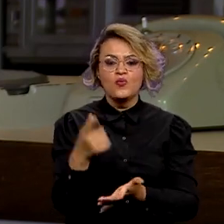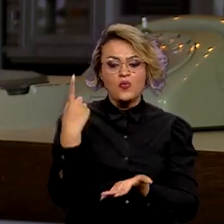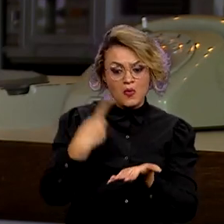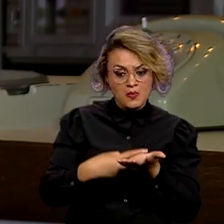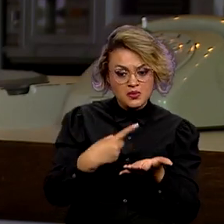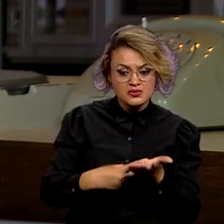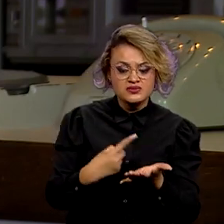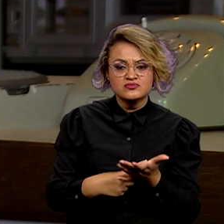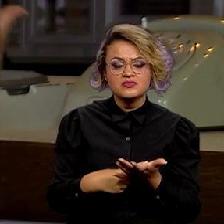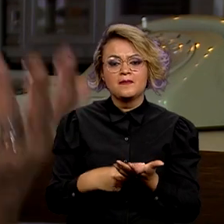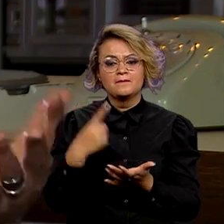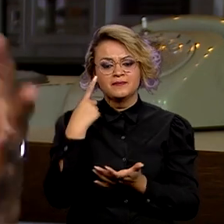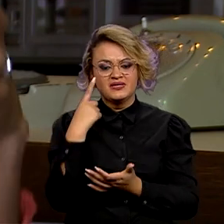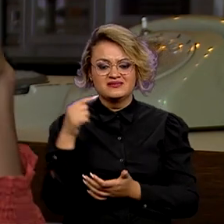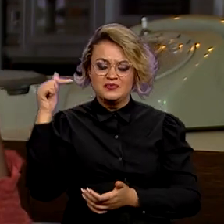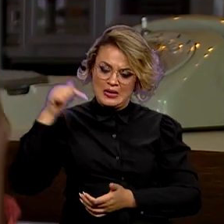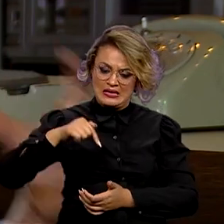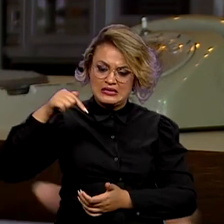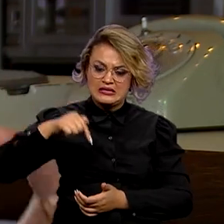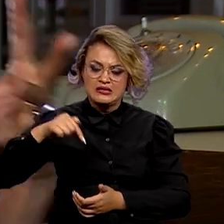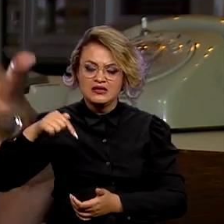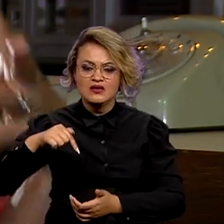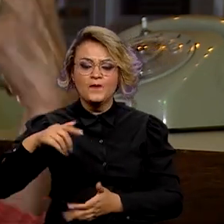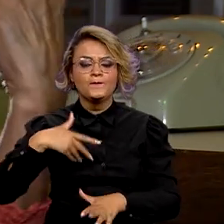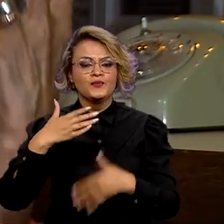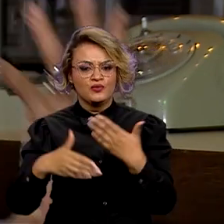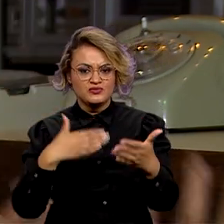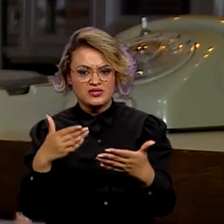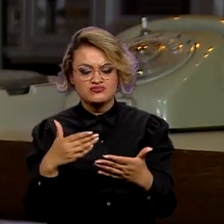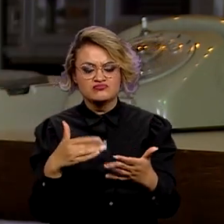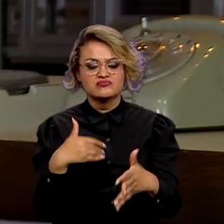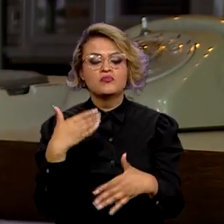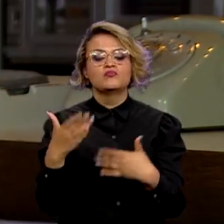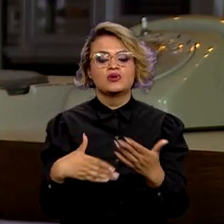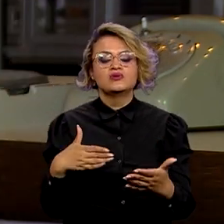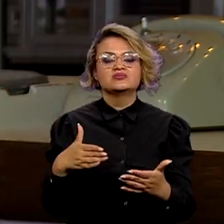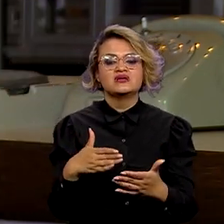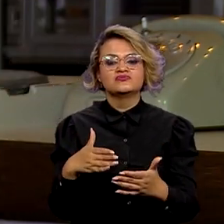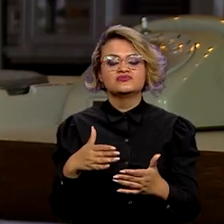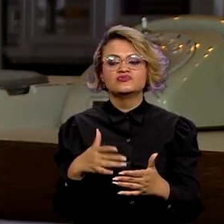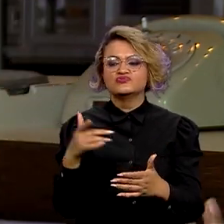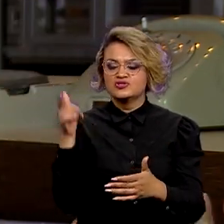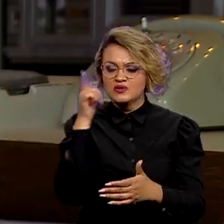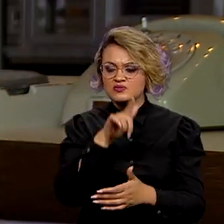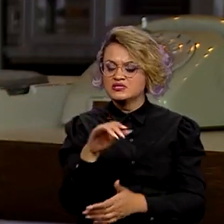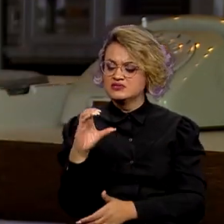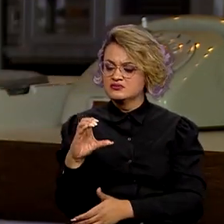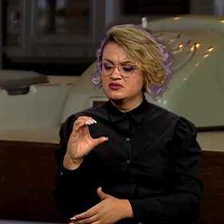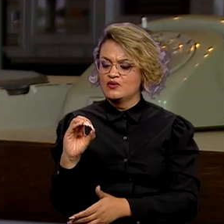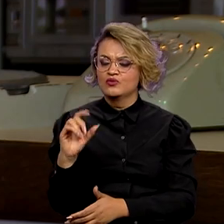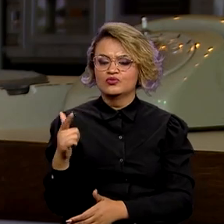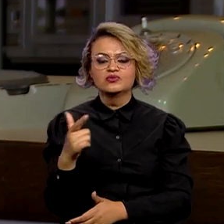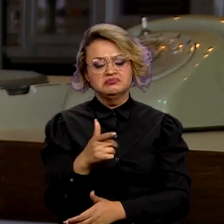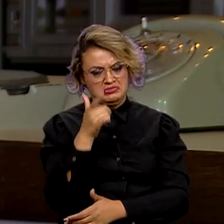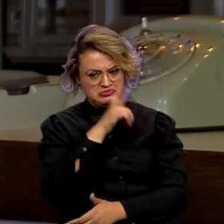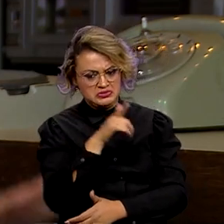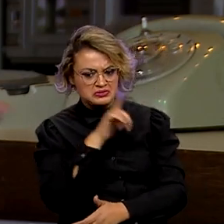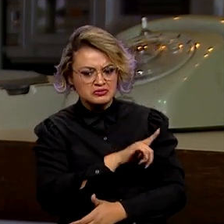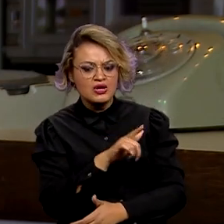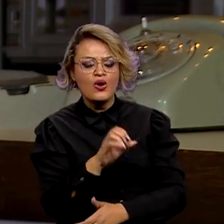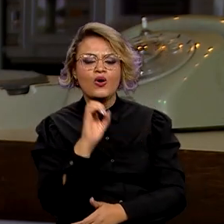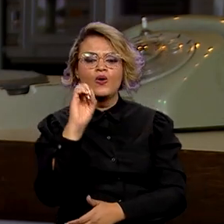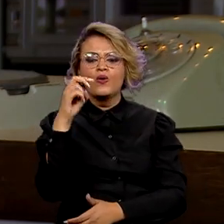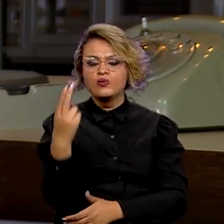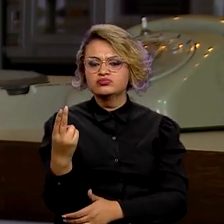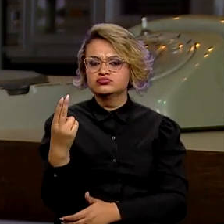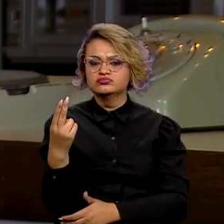em relação a que aquele processo de sequestro de carbono, de fato, ele vai acontecer, ou